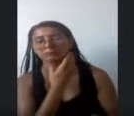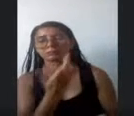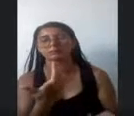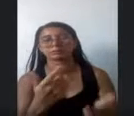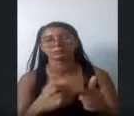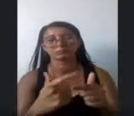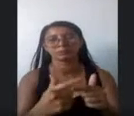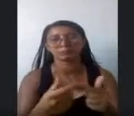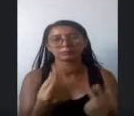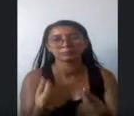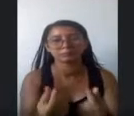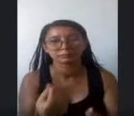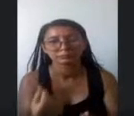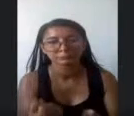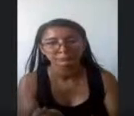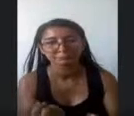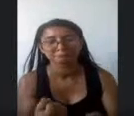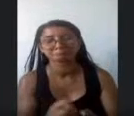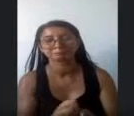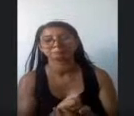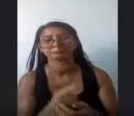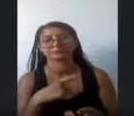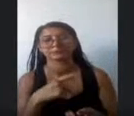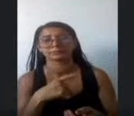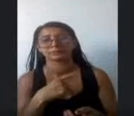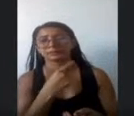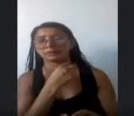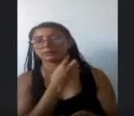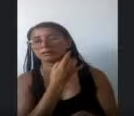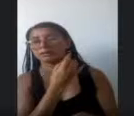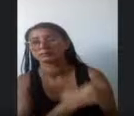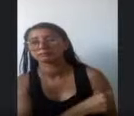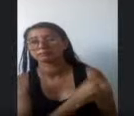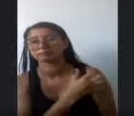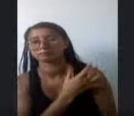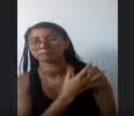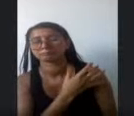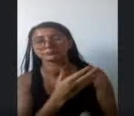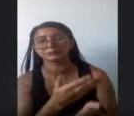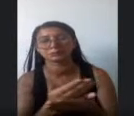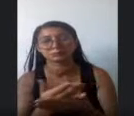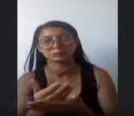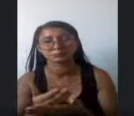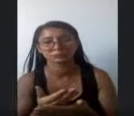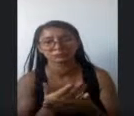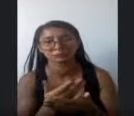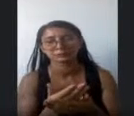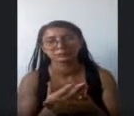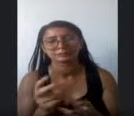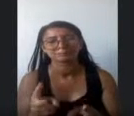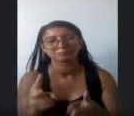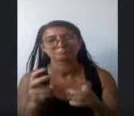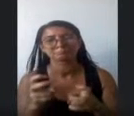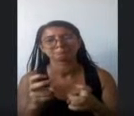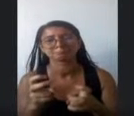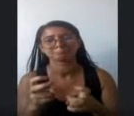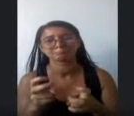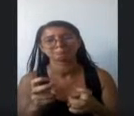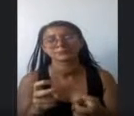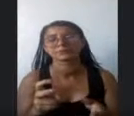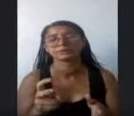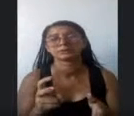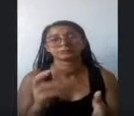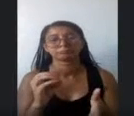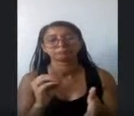Então, assim, a escolaridade e a situação econômica, elas refletem um maior acesso à informação, um melhor acesso a